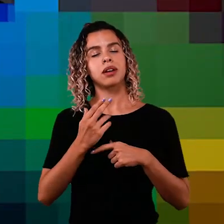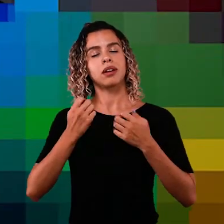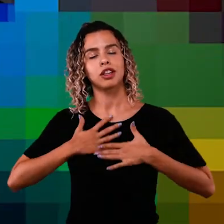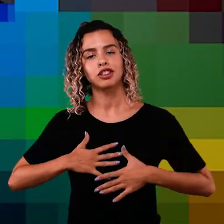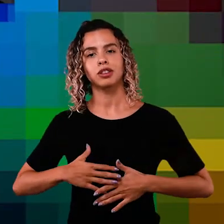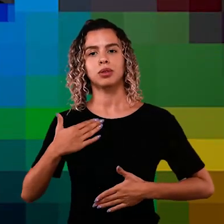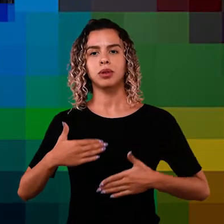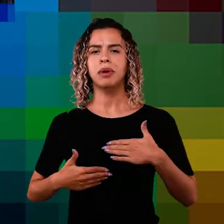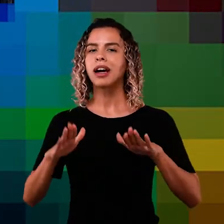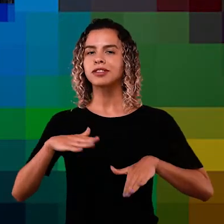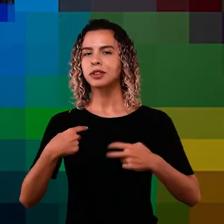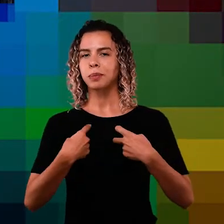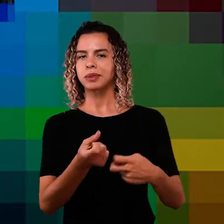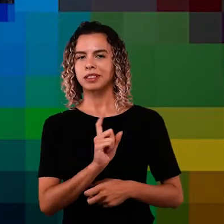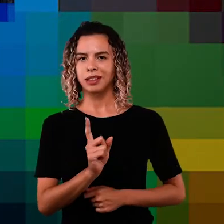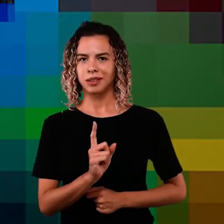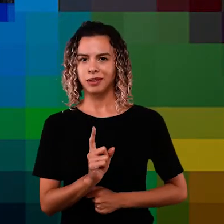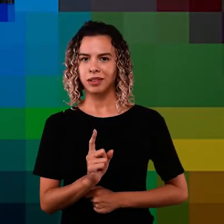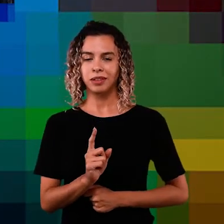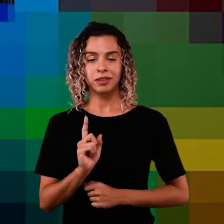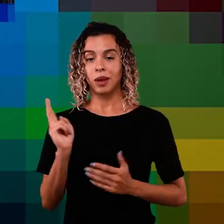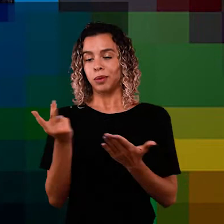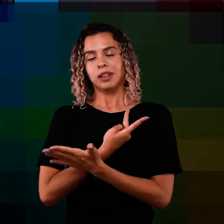no Alice,